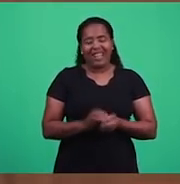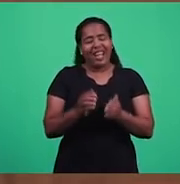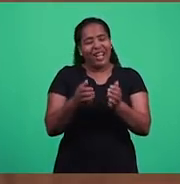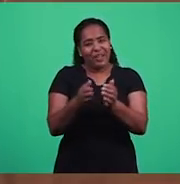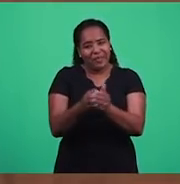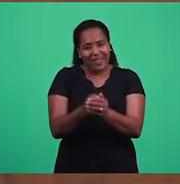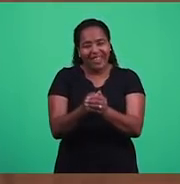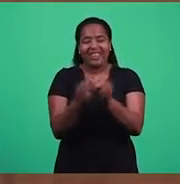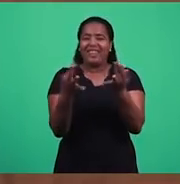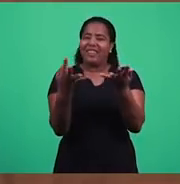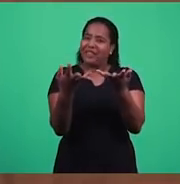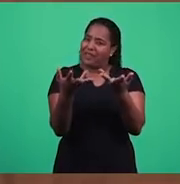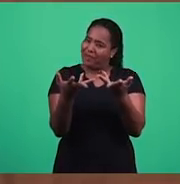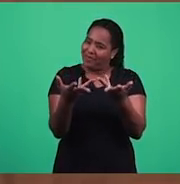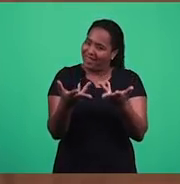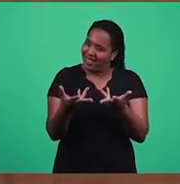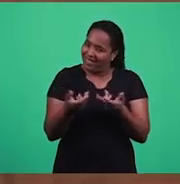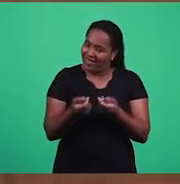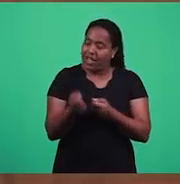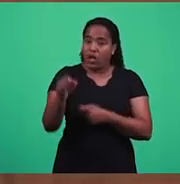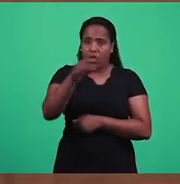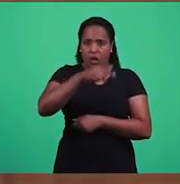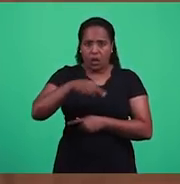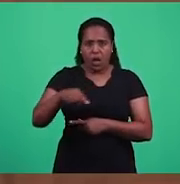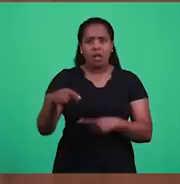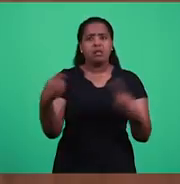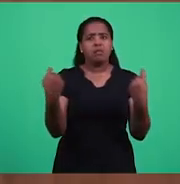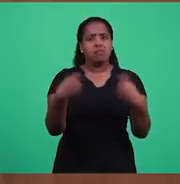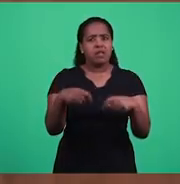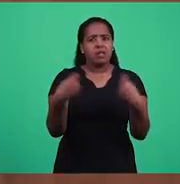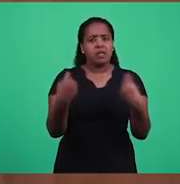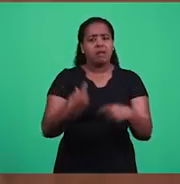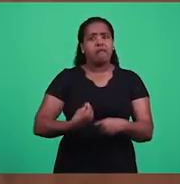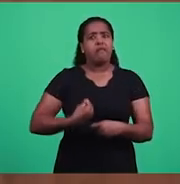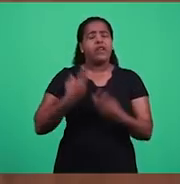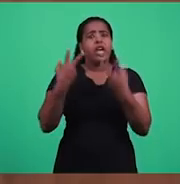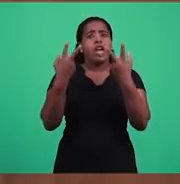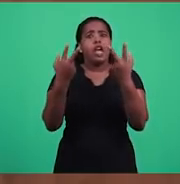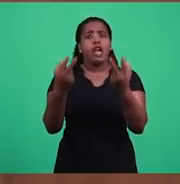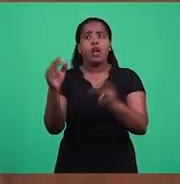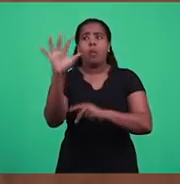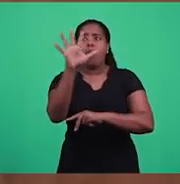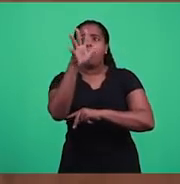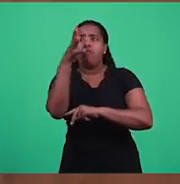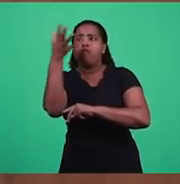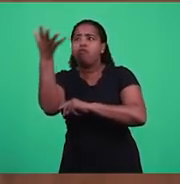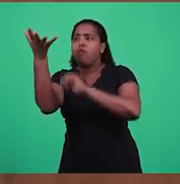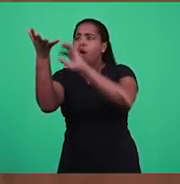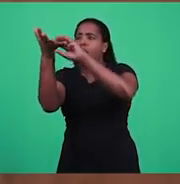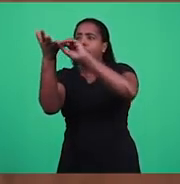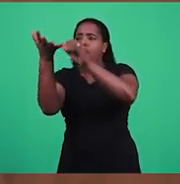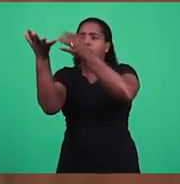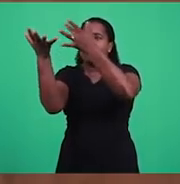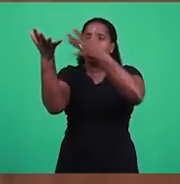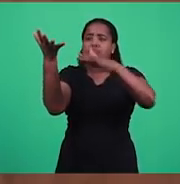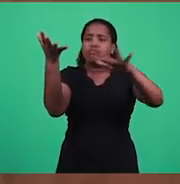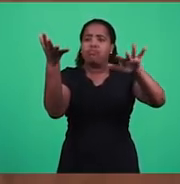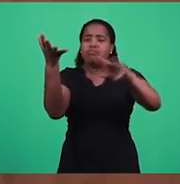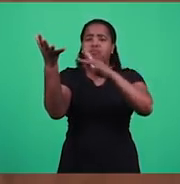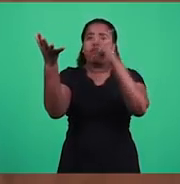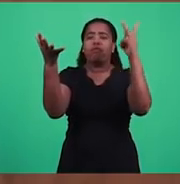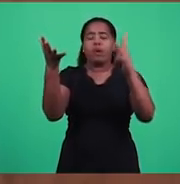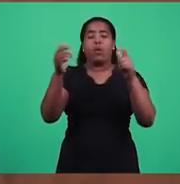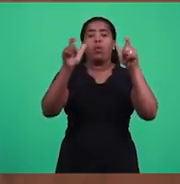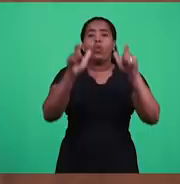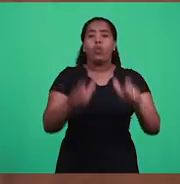Que maravilha! É assim que nós temos que viver, como uma folha ao vento. Aonde o Senhor mandar,